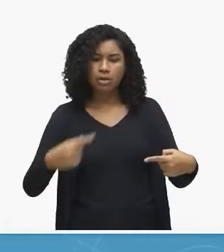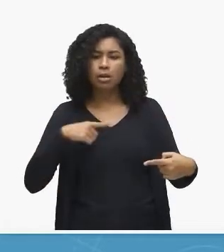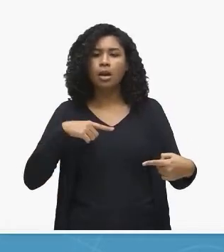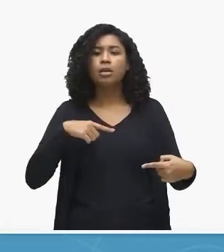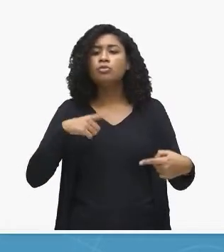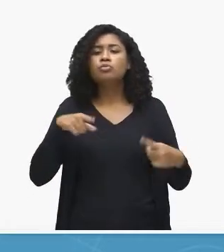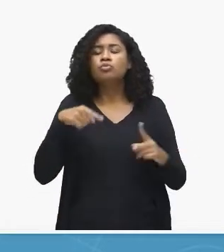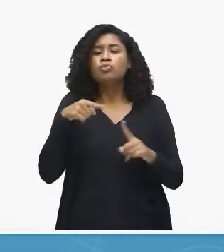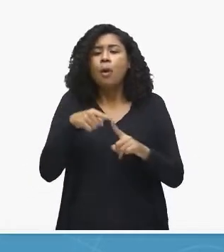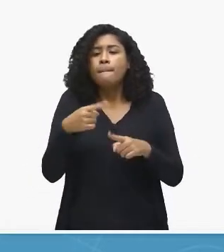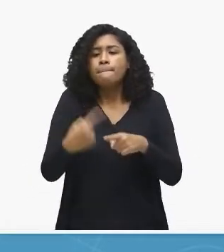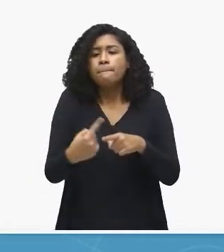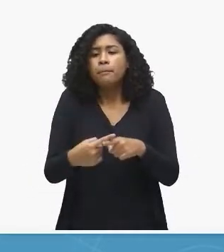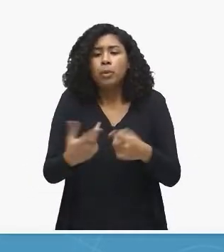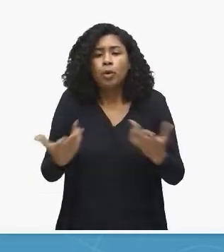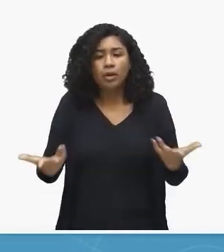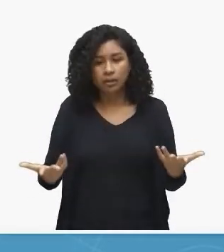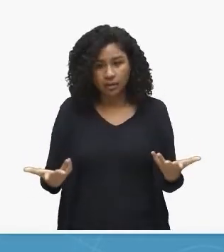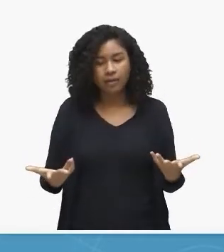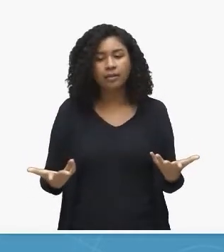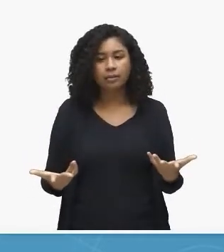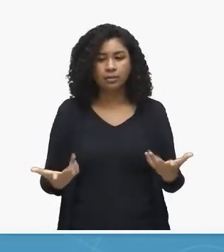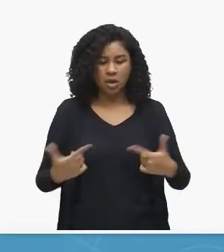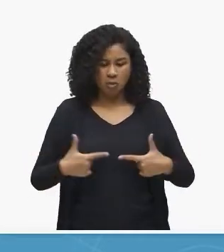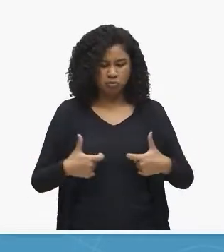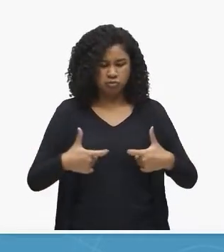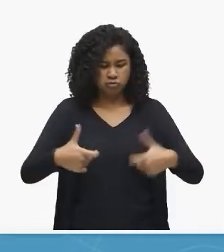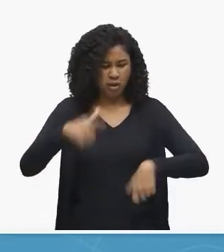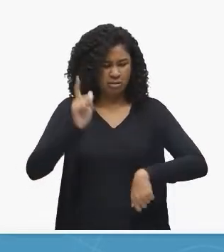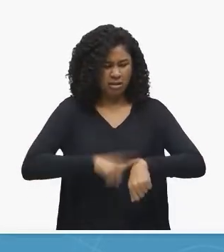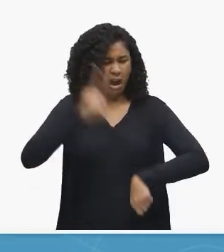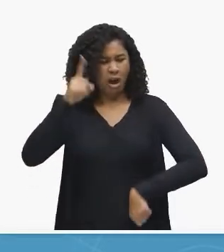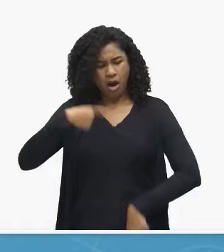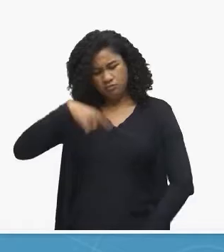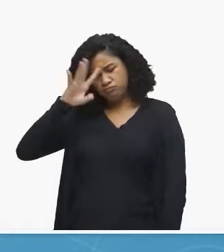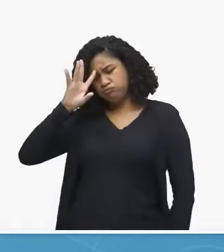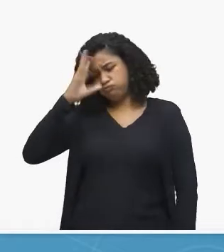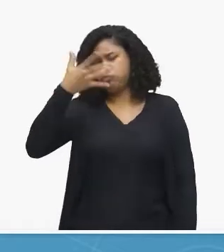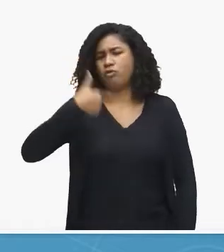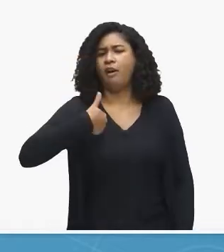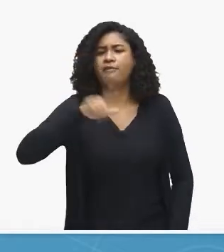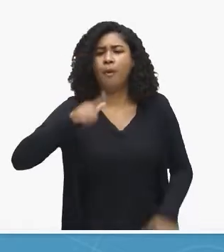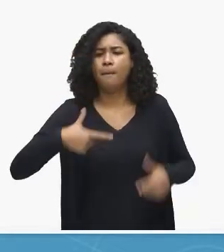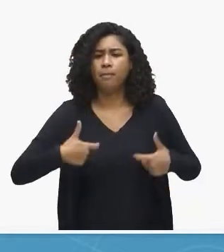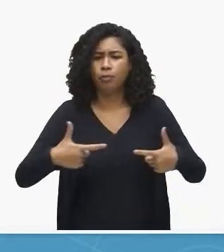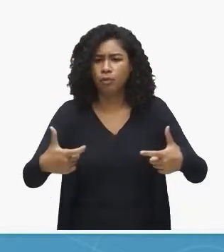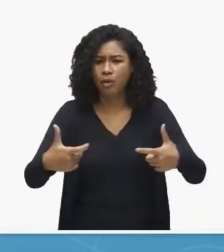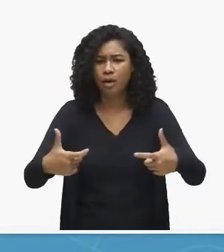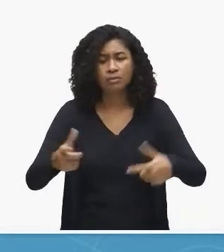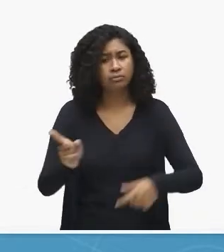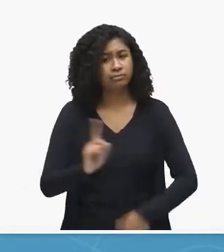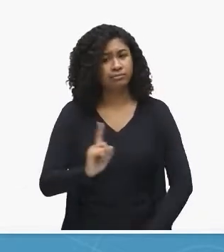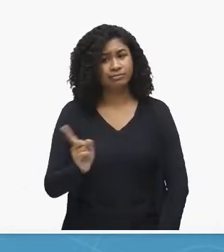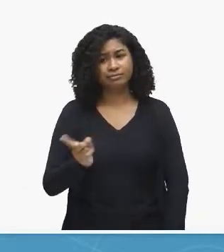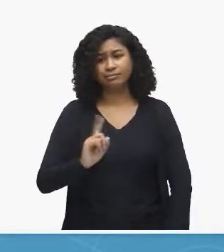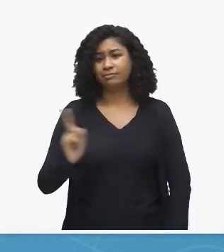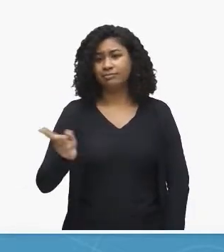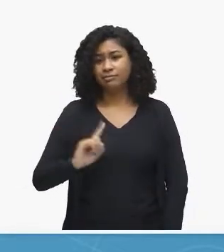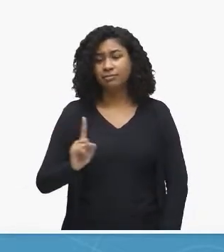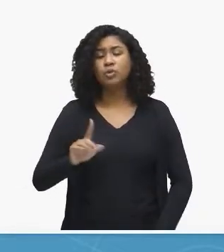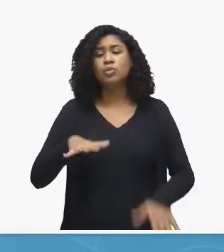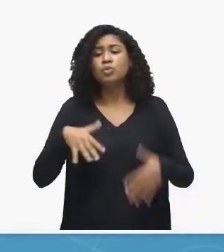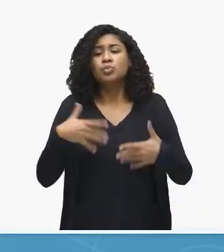motivo, né? Uma guerra, ela não começa de um momento para o outro, nenhum conflito vai começar assim, sem